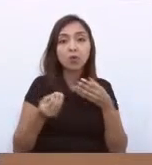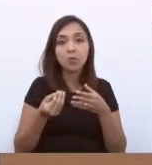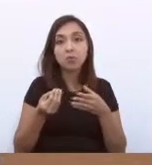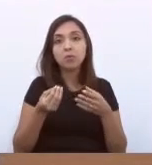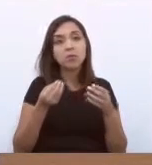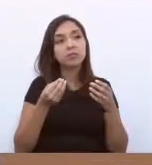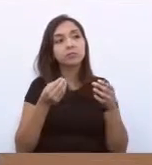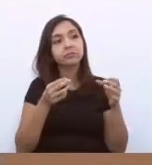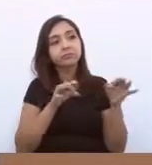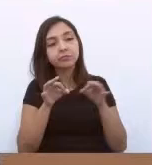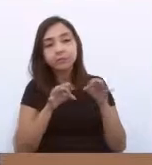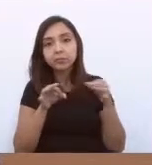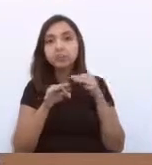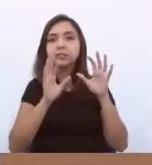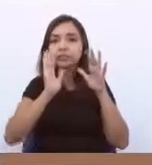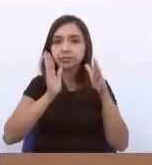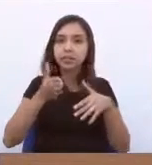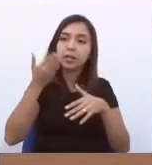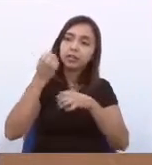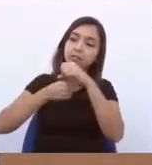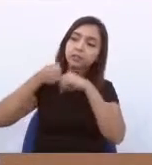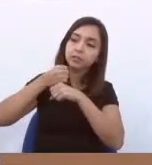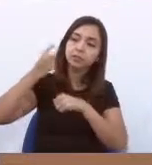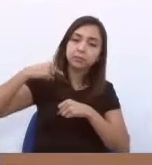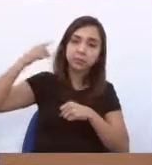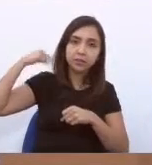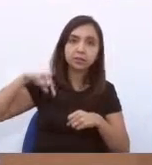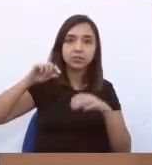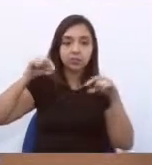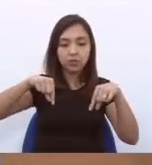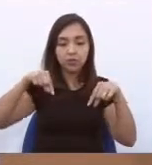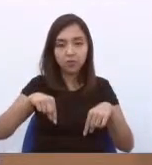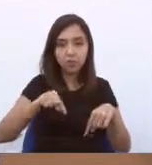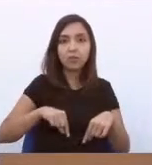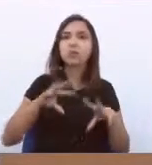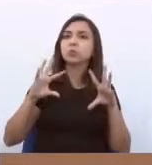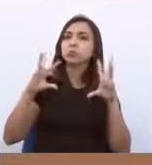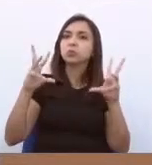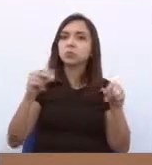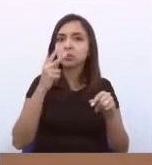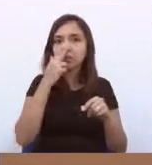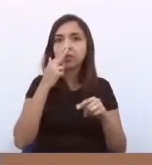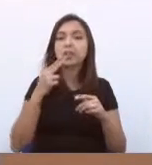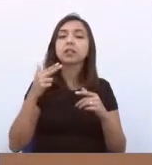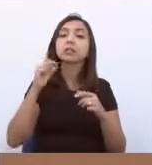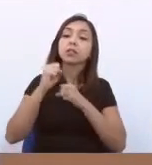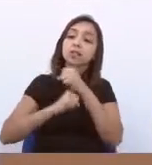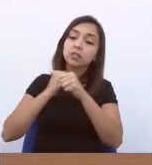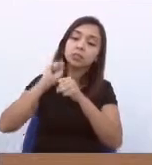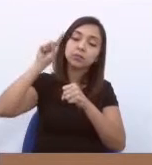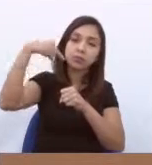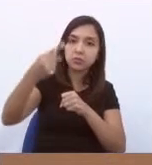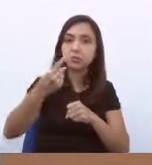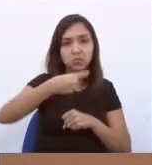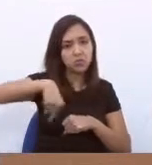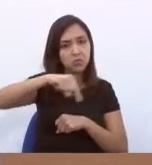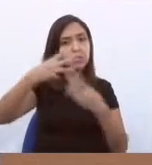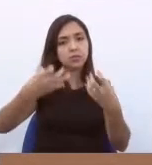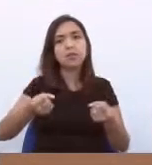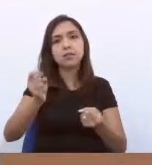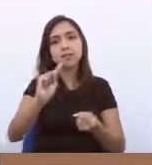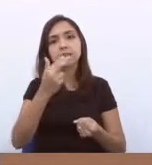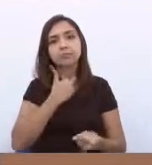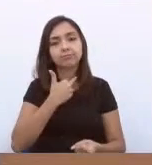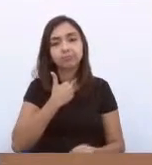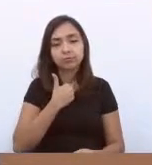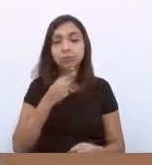essas multas, isso já foi o ano passado, está sendo esse, e tudo desenha-se para o próximo ano. A gente não pode aceitar uma coisa